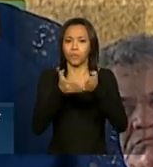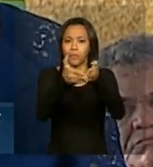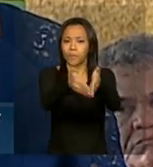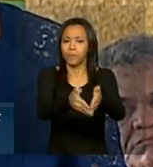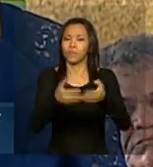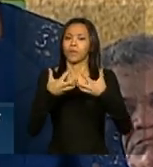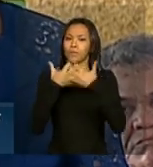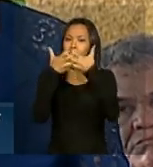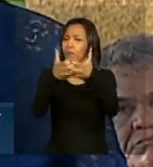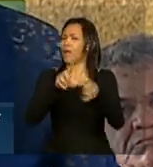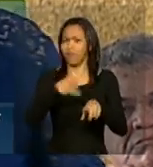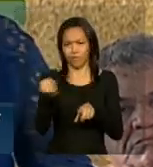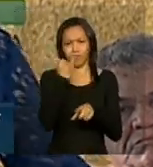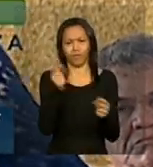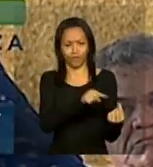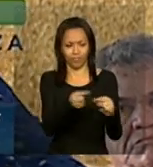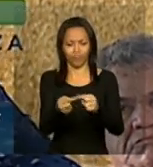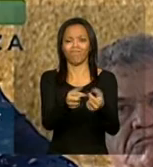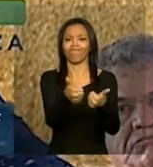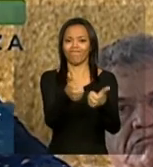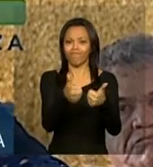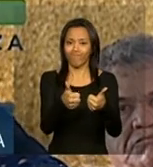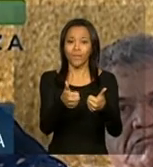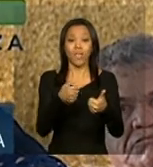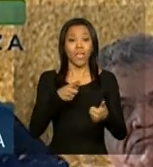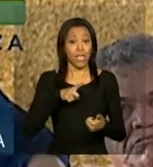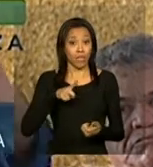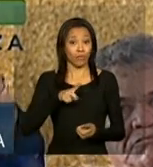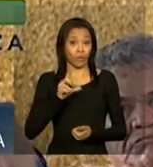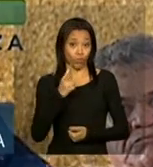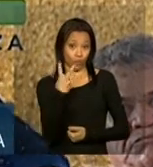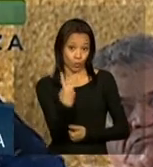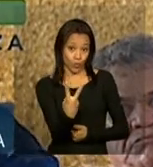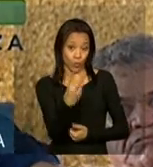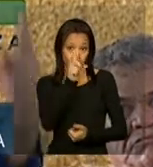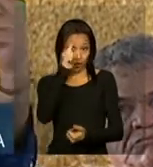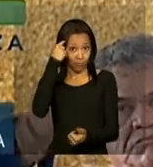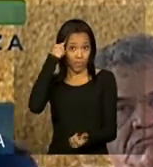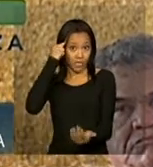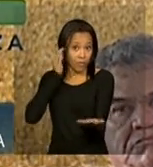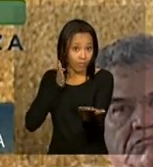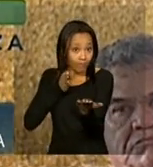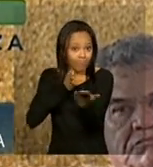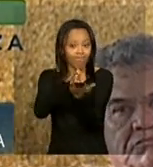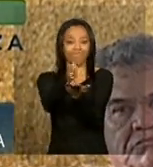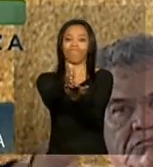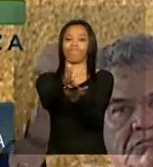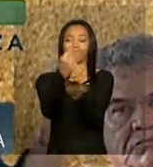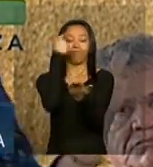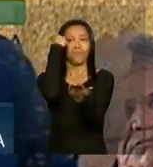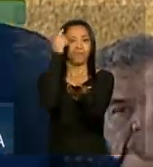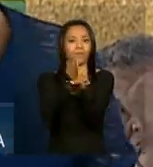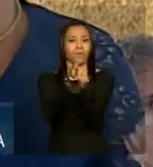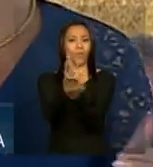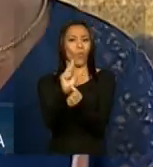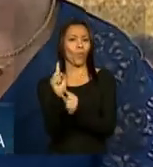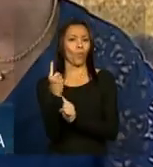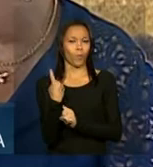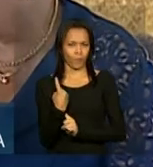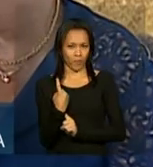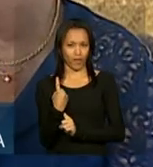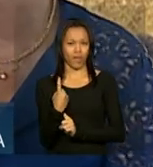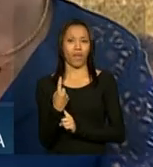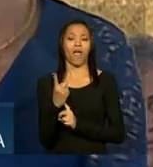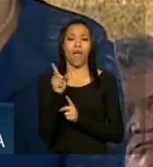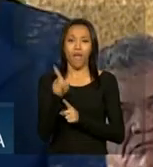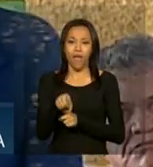muito importante. Eu tenho duas fixações. Eu queria contar para vocês minhas duas fixações. Uma fixação é